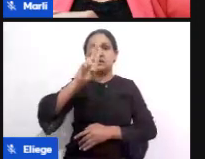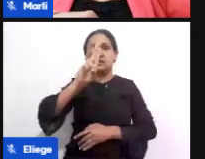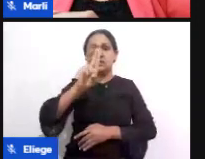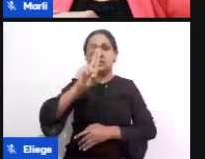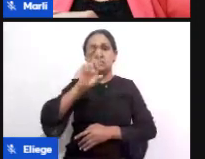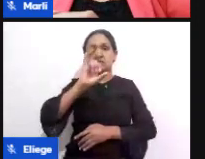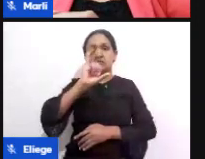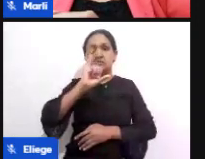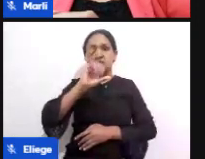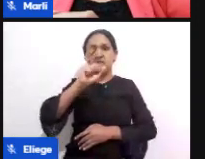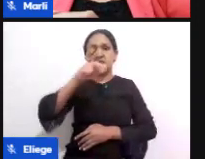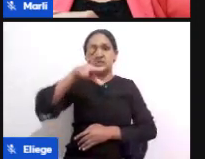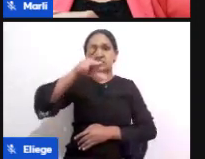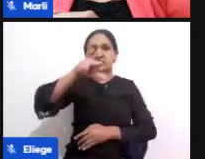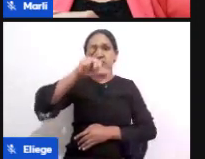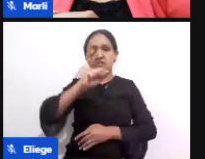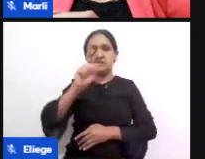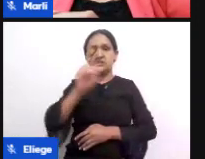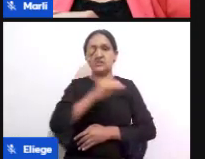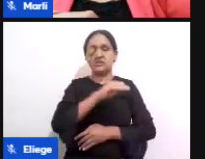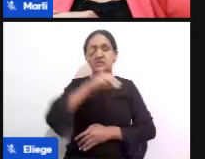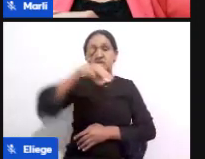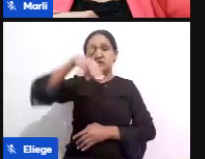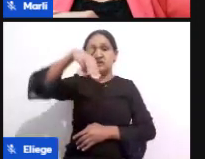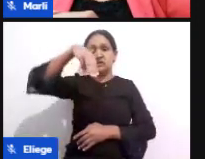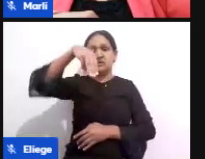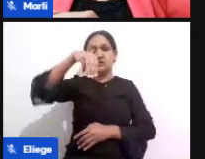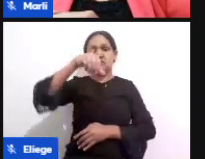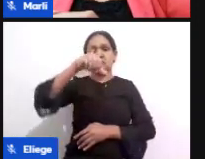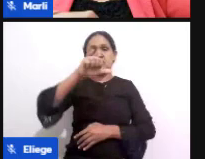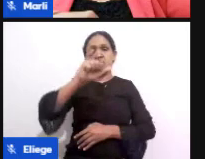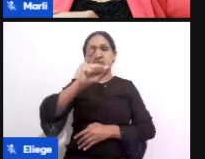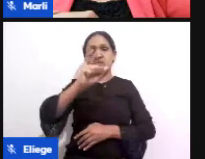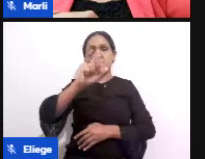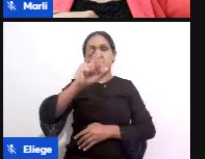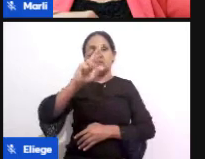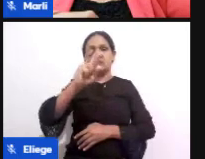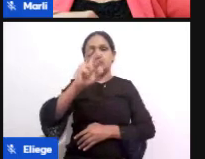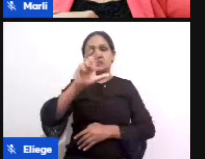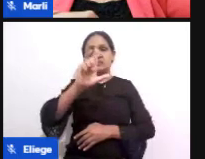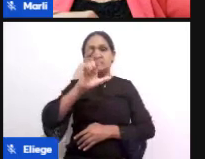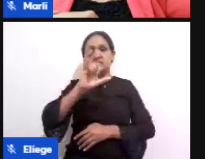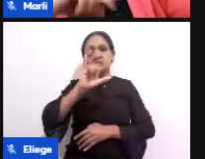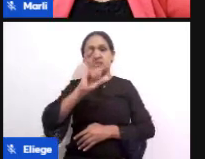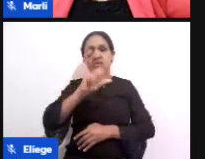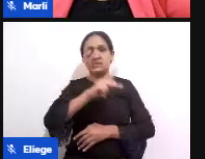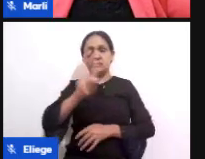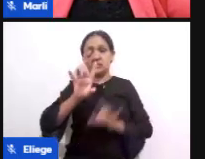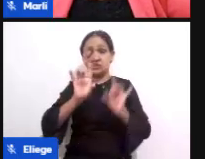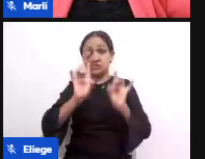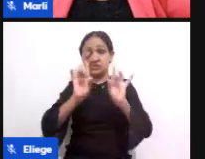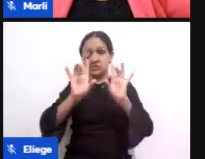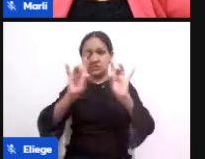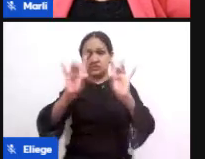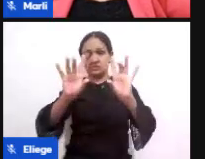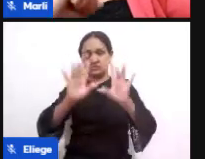Luciana Ramos e a professora especialista Marli Bassotto.